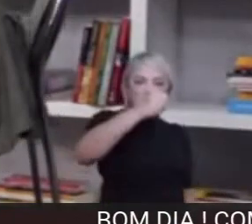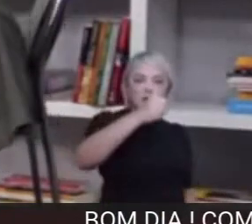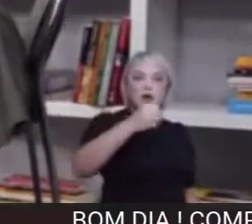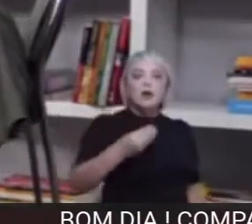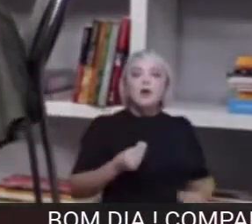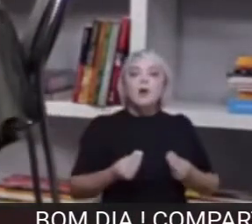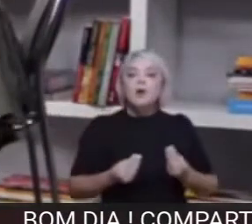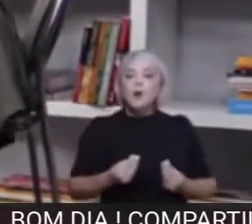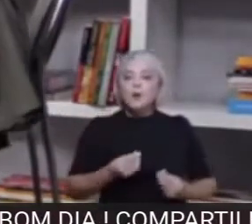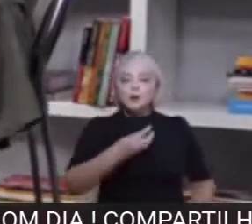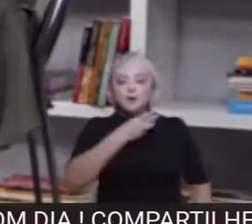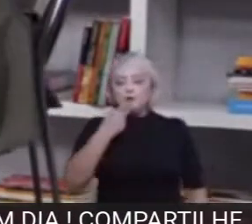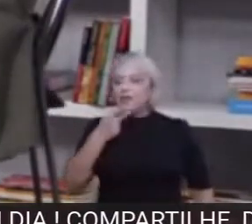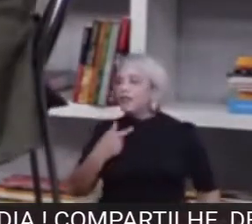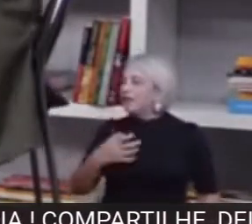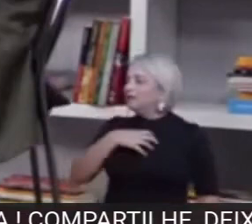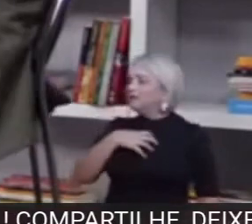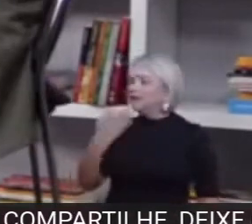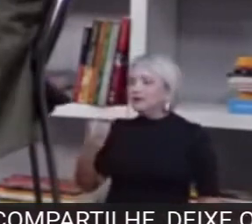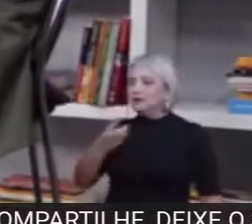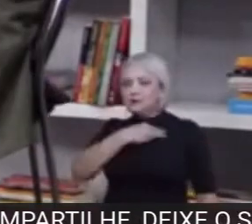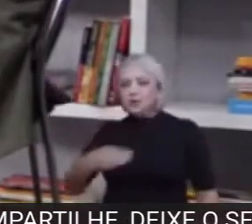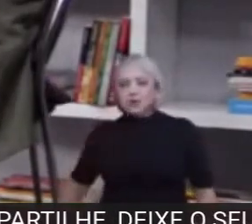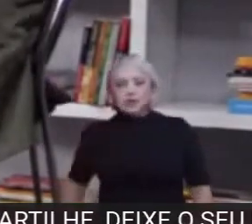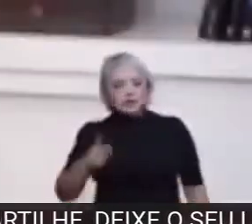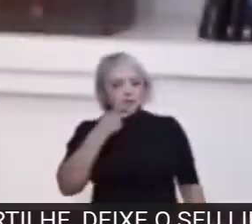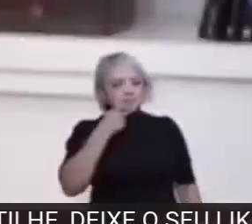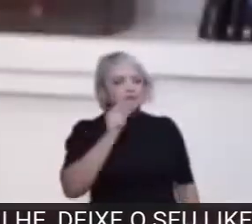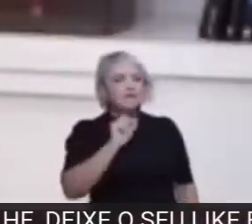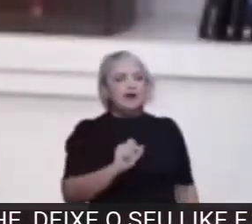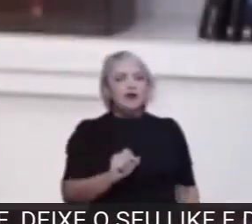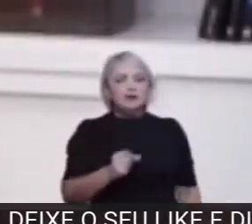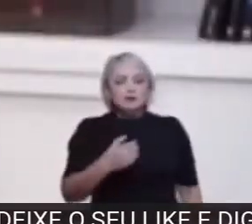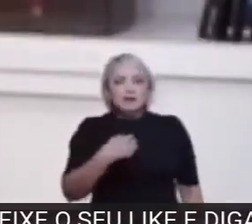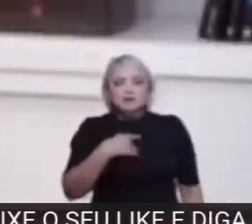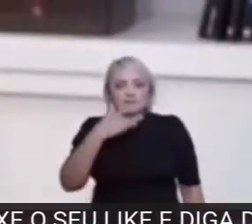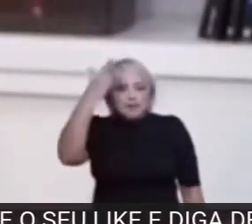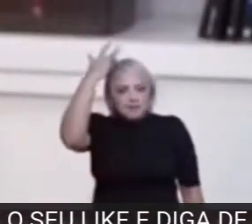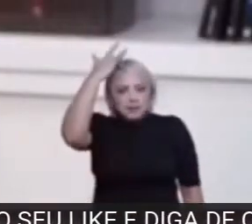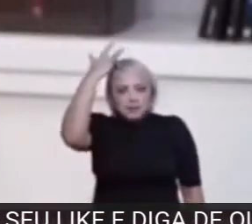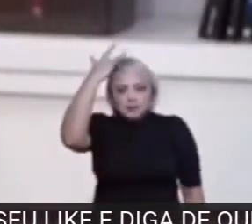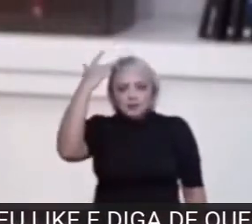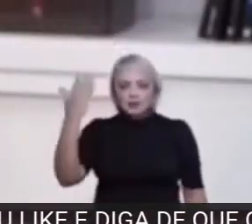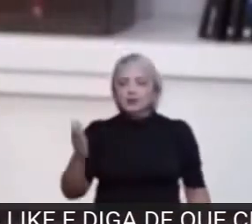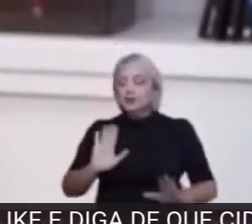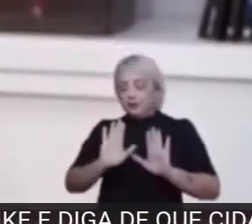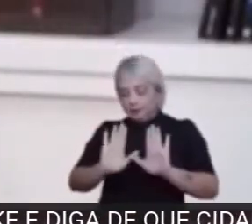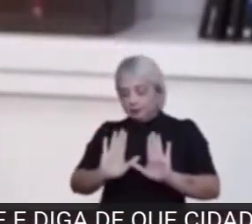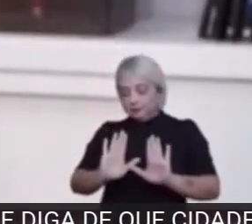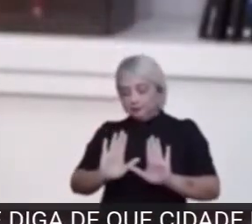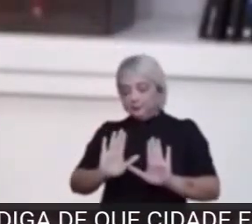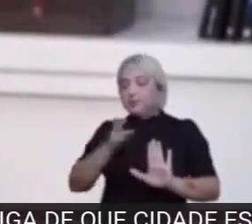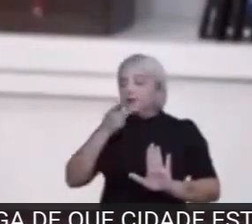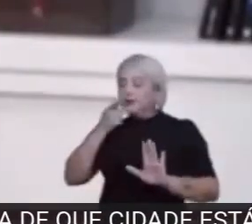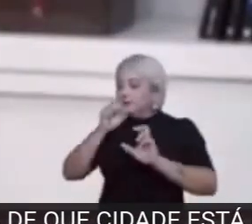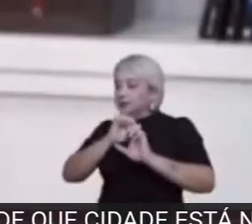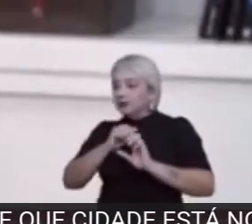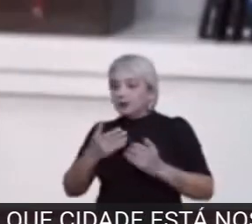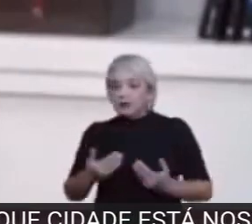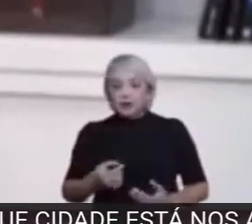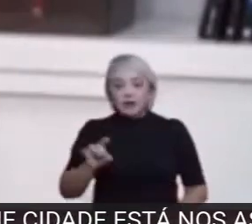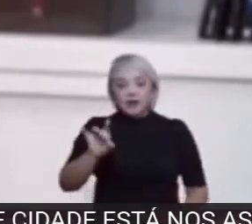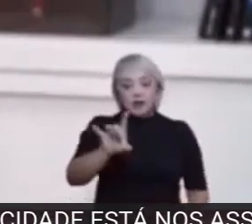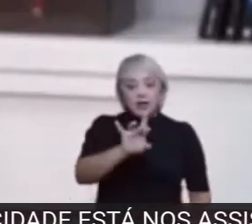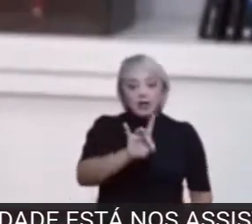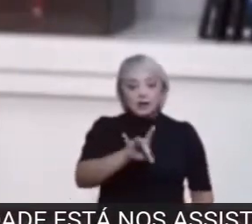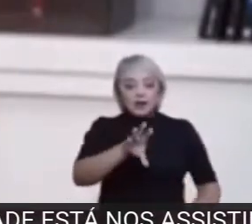isso? Para mim foi uma das coisas mais chocantes. Mas deixa eu te falar. É que cada um escolhe como